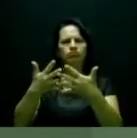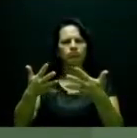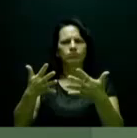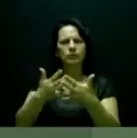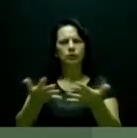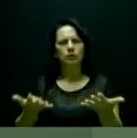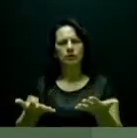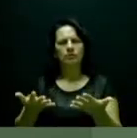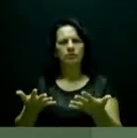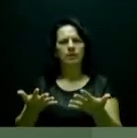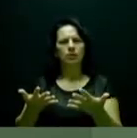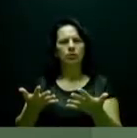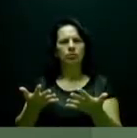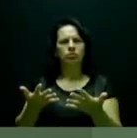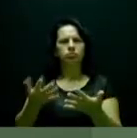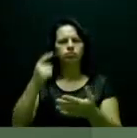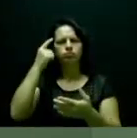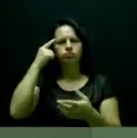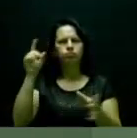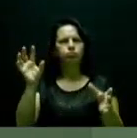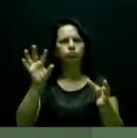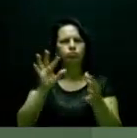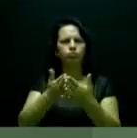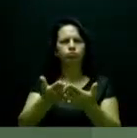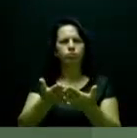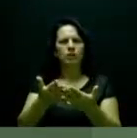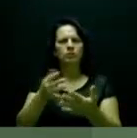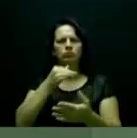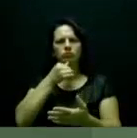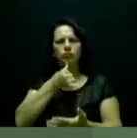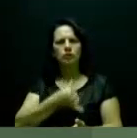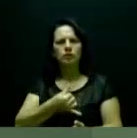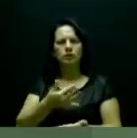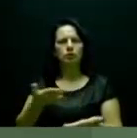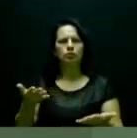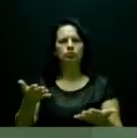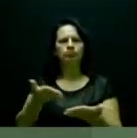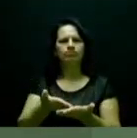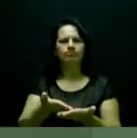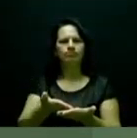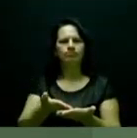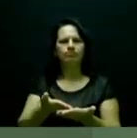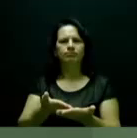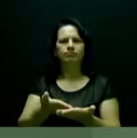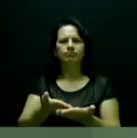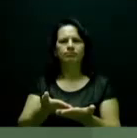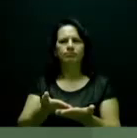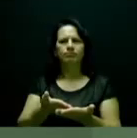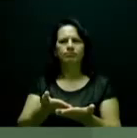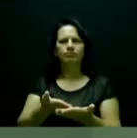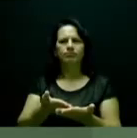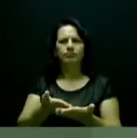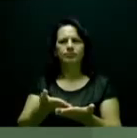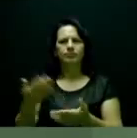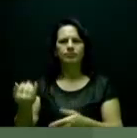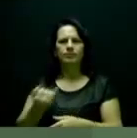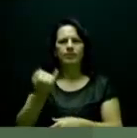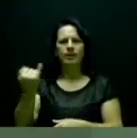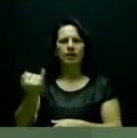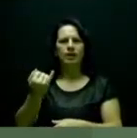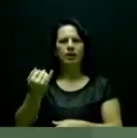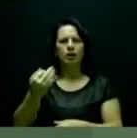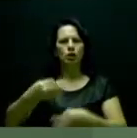dados. E o que nos deixa mais triste? Você chega justamente pessoas com interesse